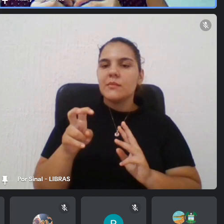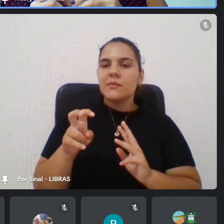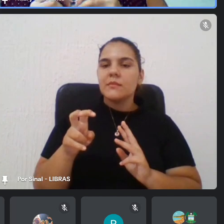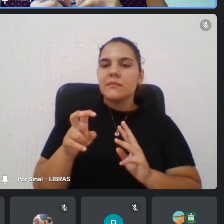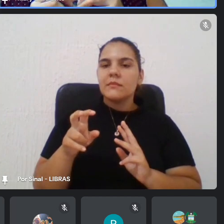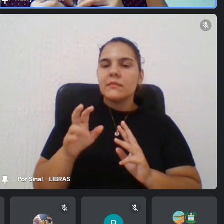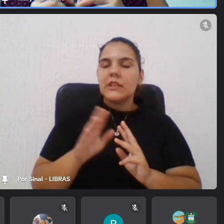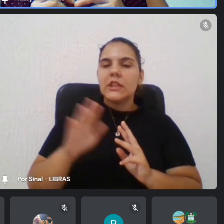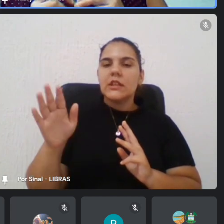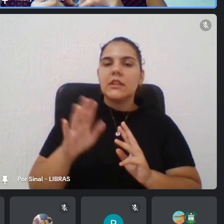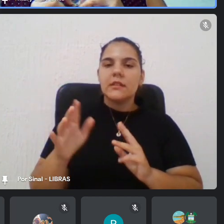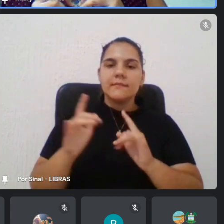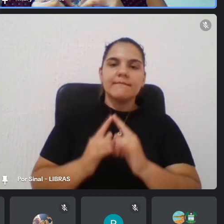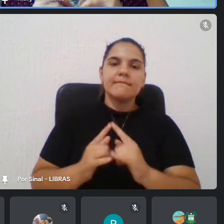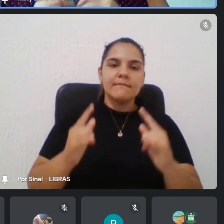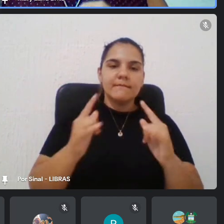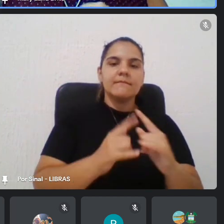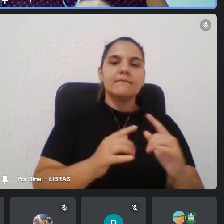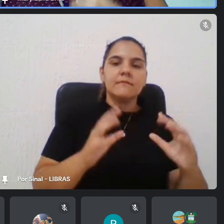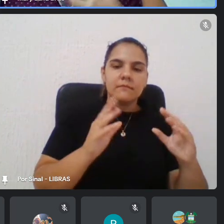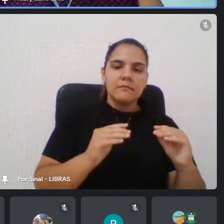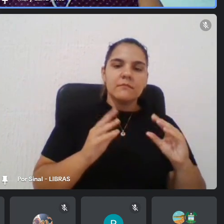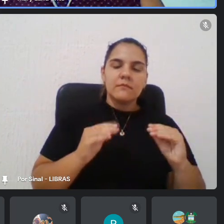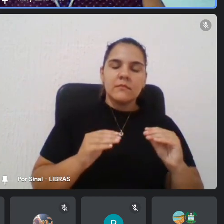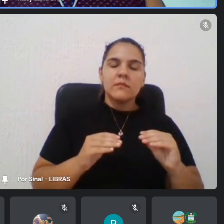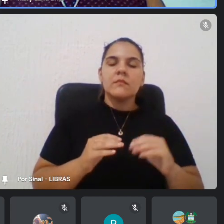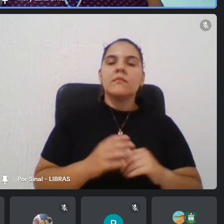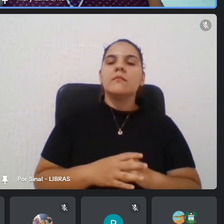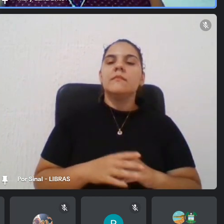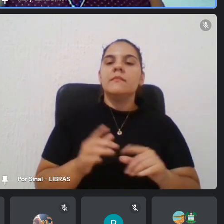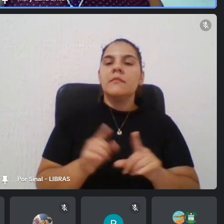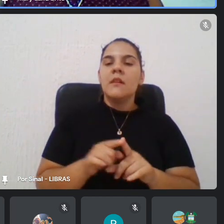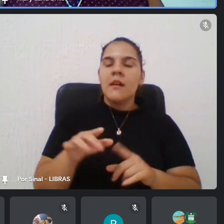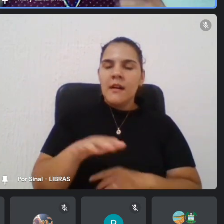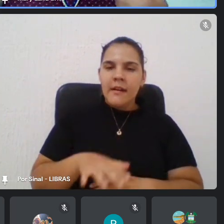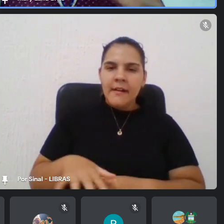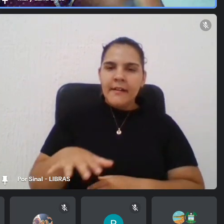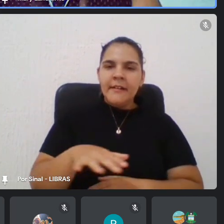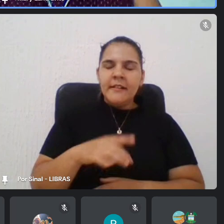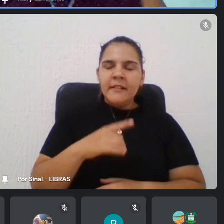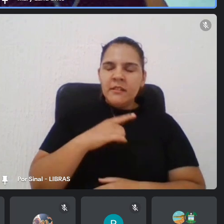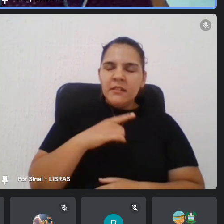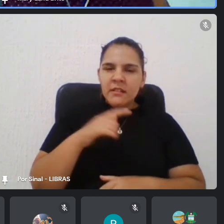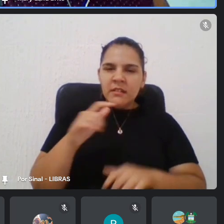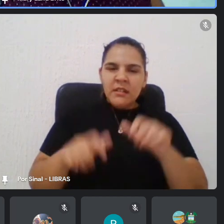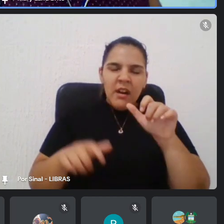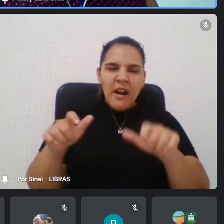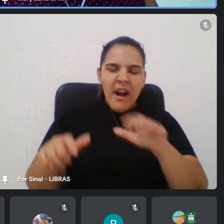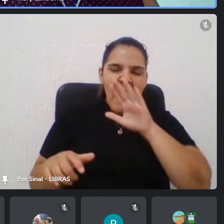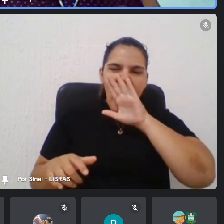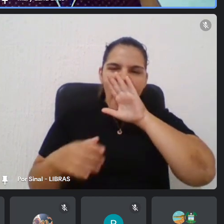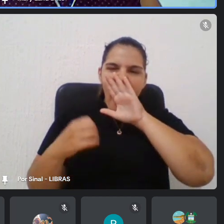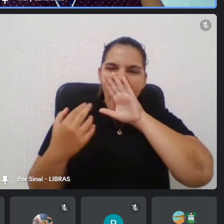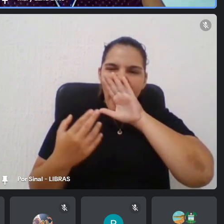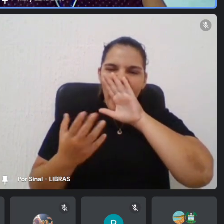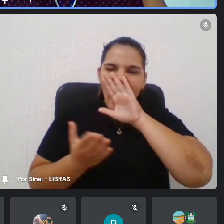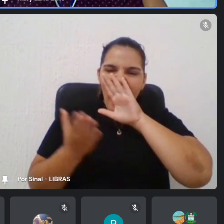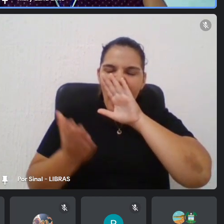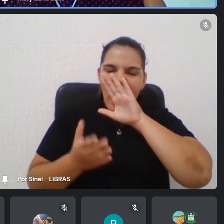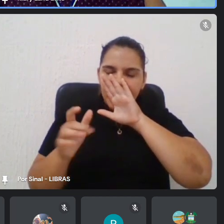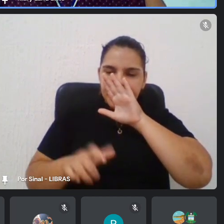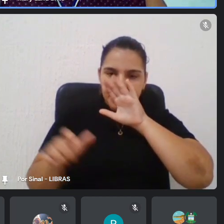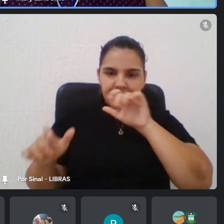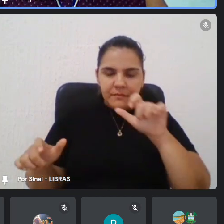noturnos, nos espaços onde abriga as pessoas ou faz trabalho com as pessoas em situação de rua para poder fazer trabalho